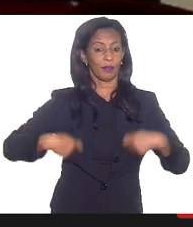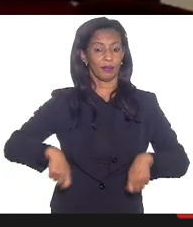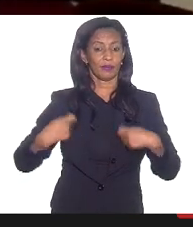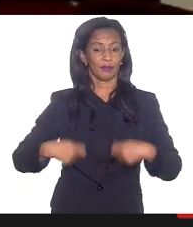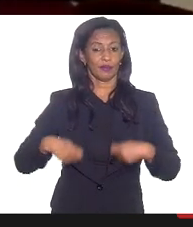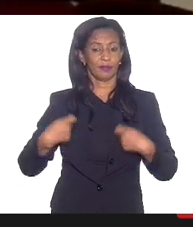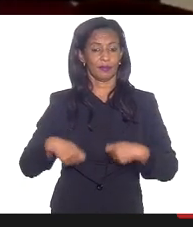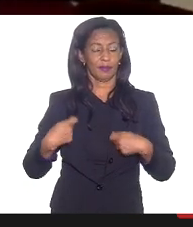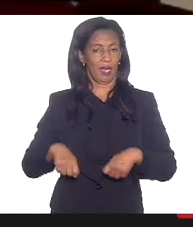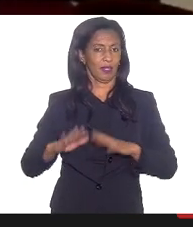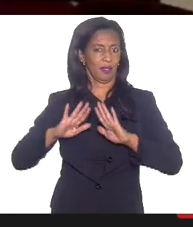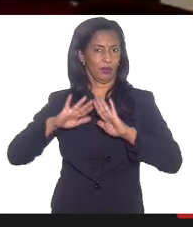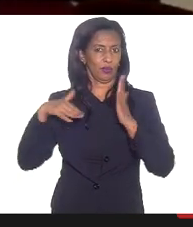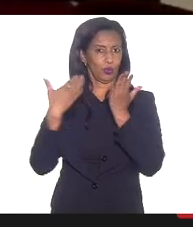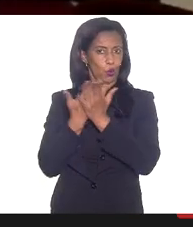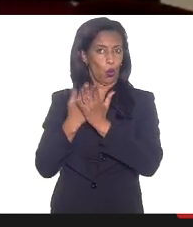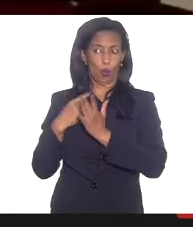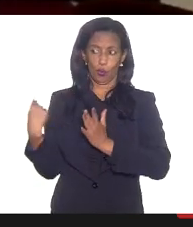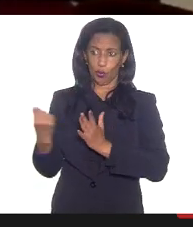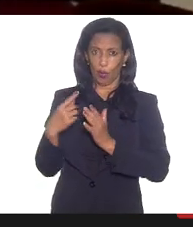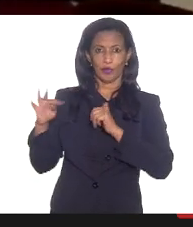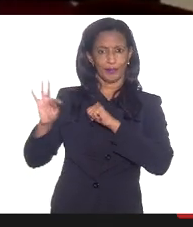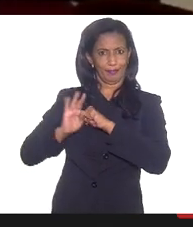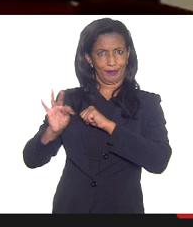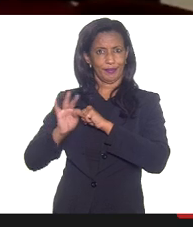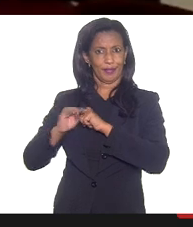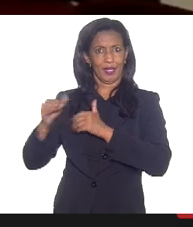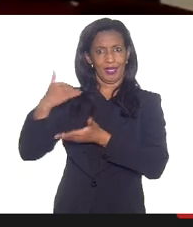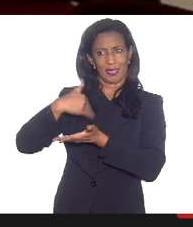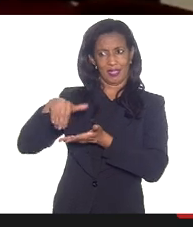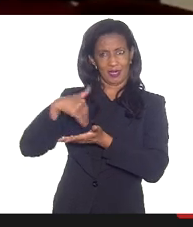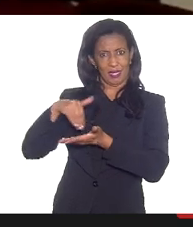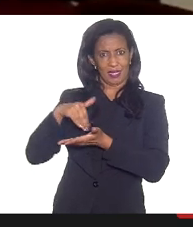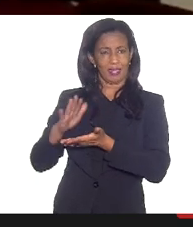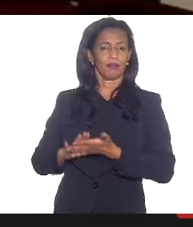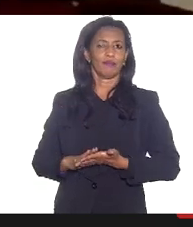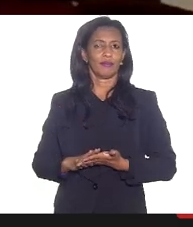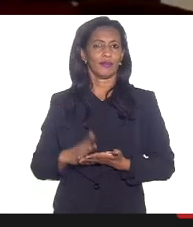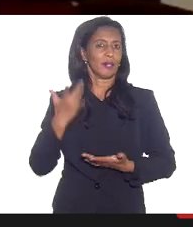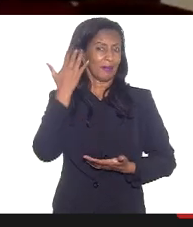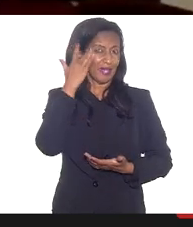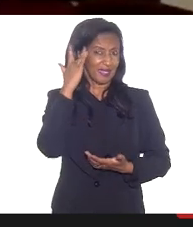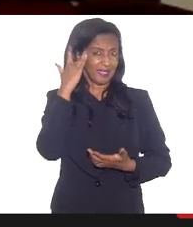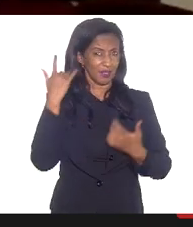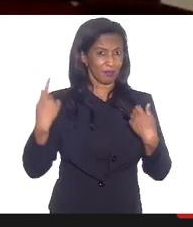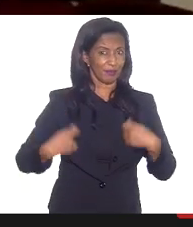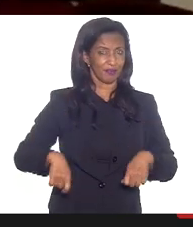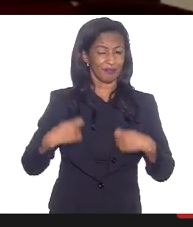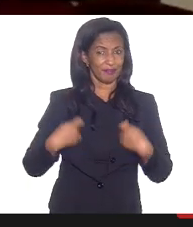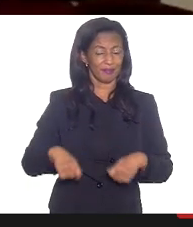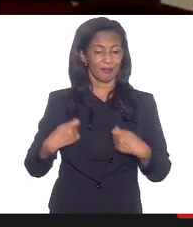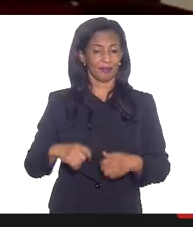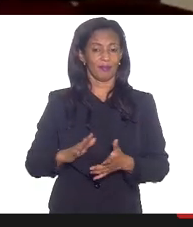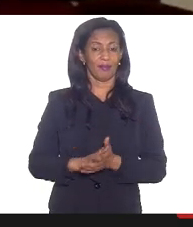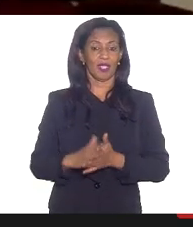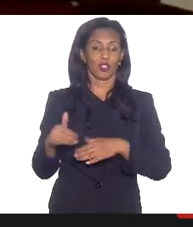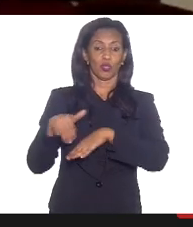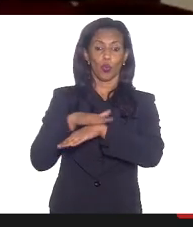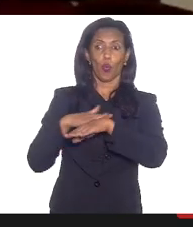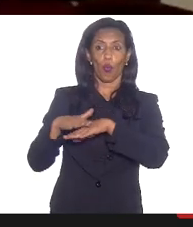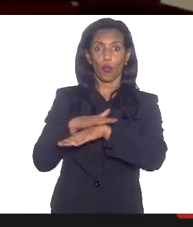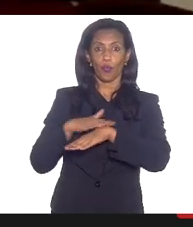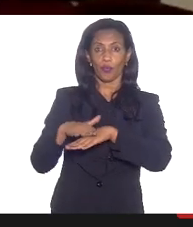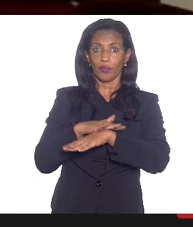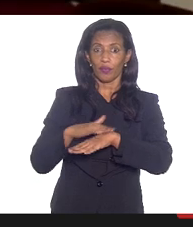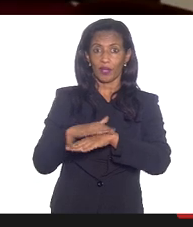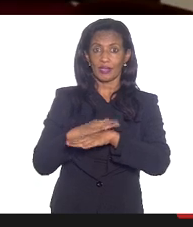da nossa rede, assim como nós técnicos, né, nós da superintendência, também achamos que era uma necessidade da rede, a gente conversar sobre isso